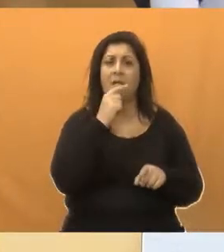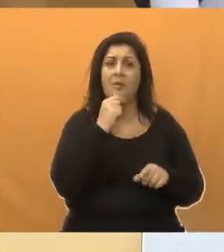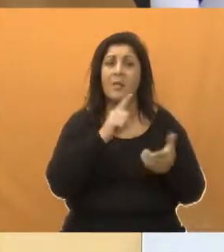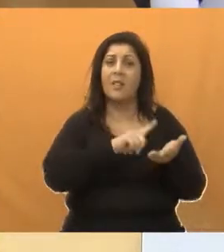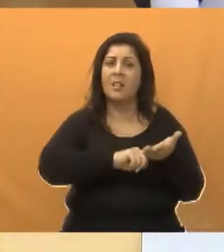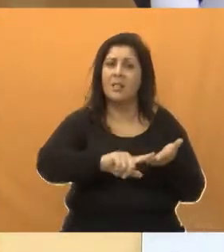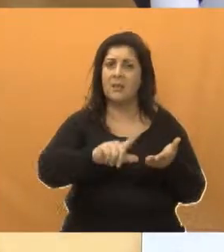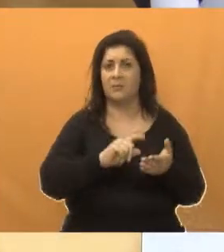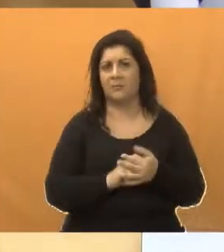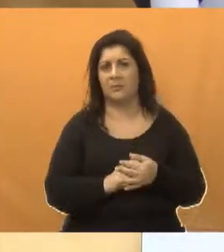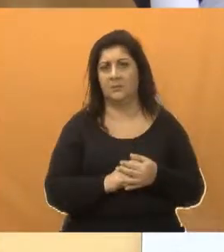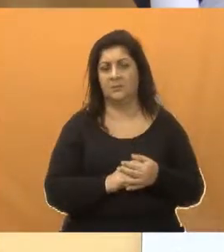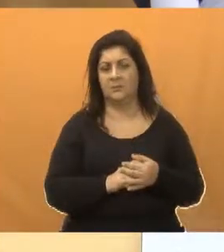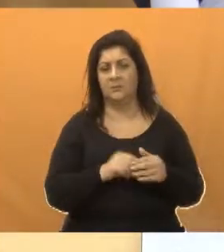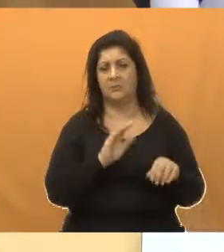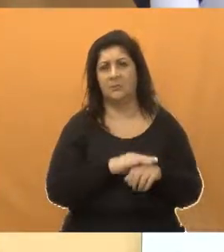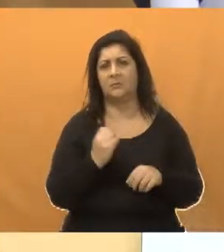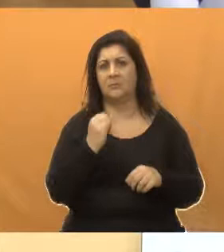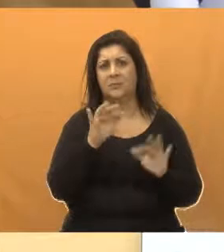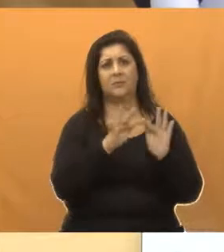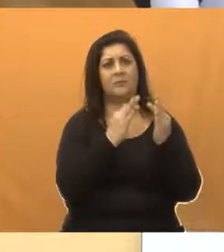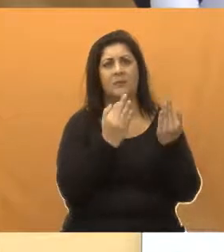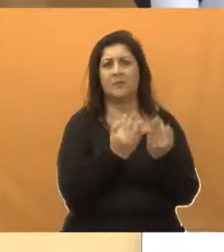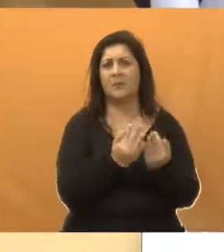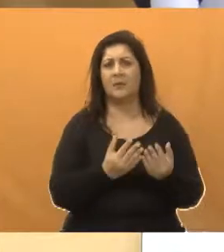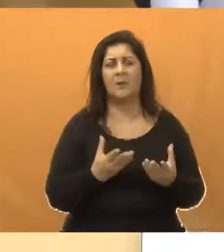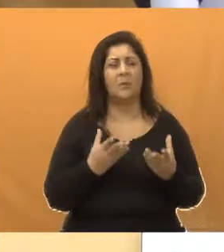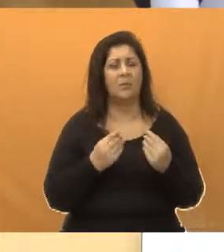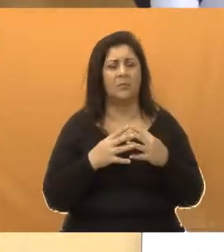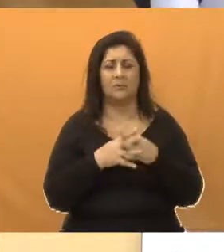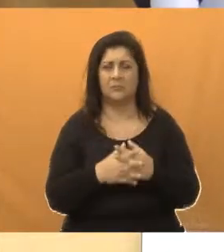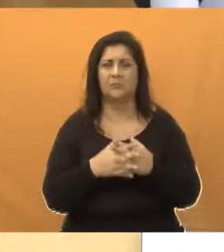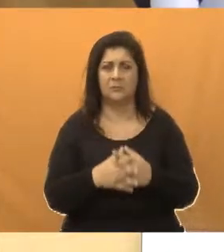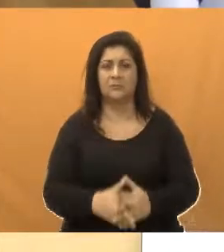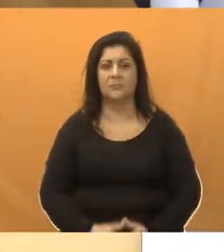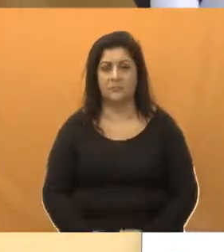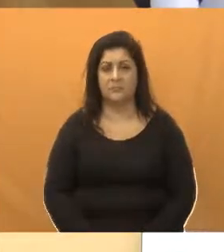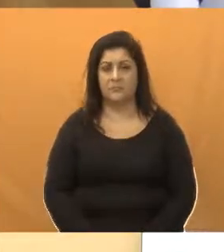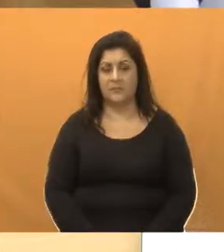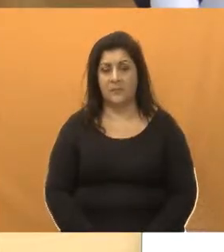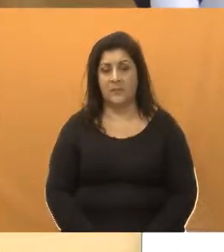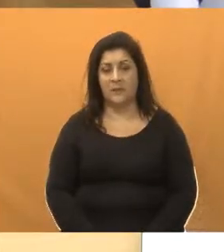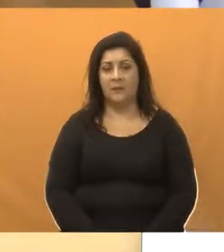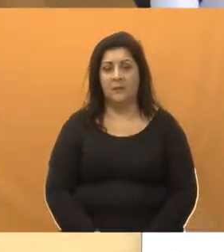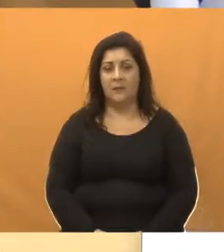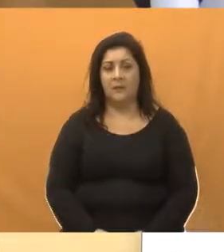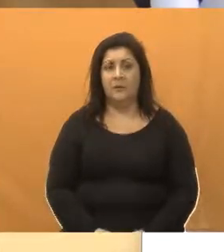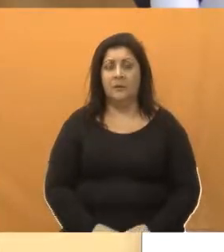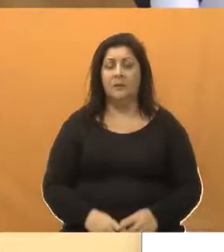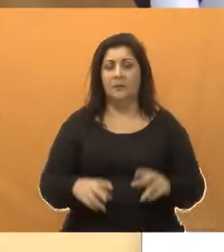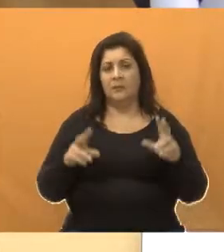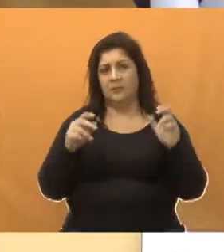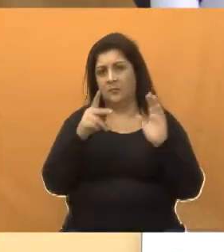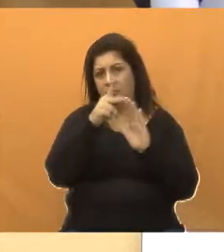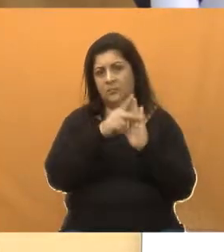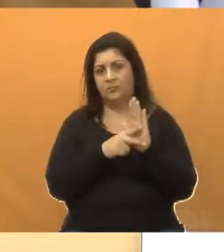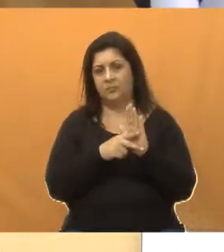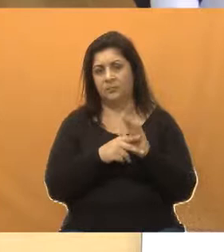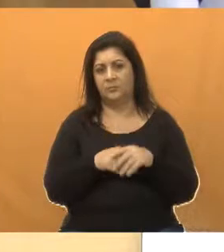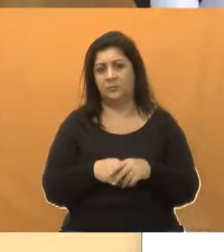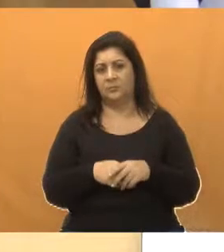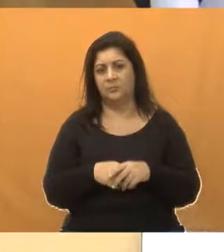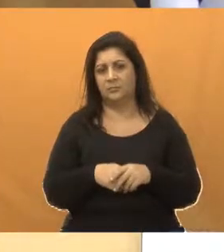para aquelas famílias que hoje encontram-se com muita dificuldade. E com relação ao projeto, eu